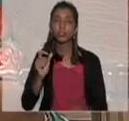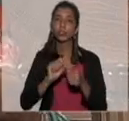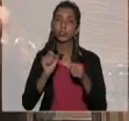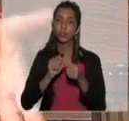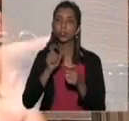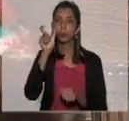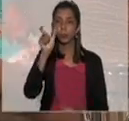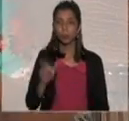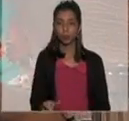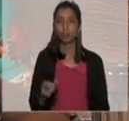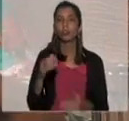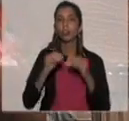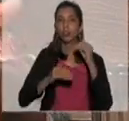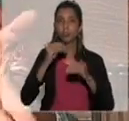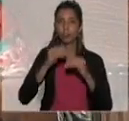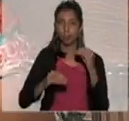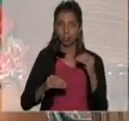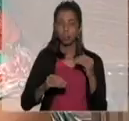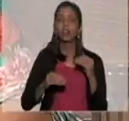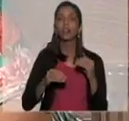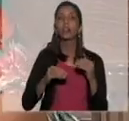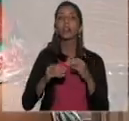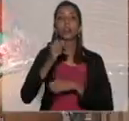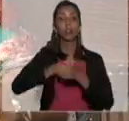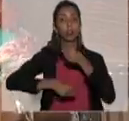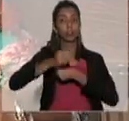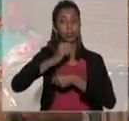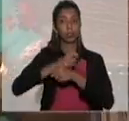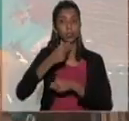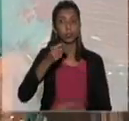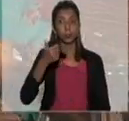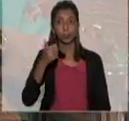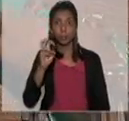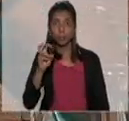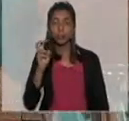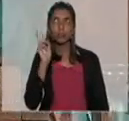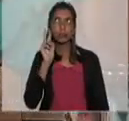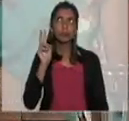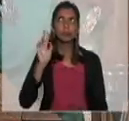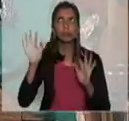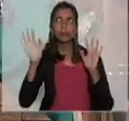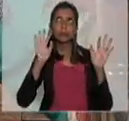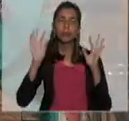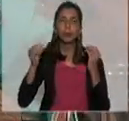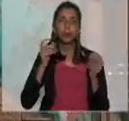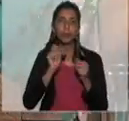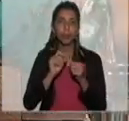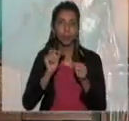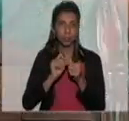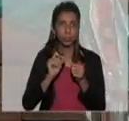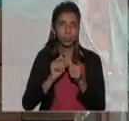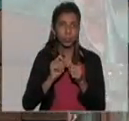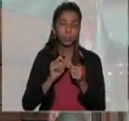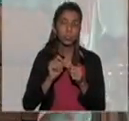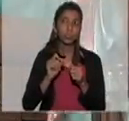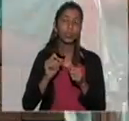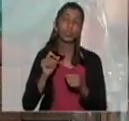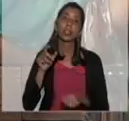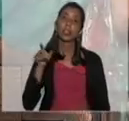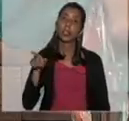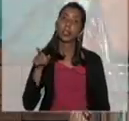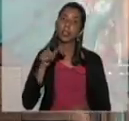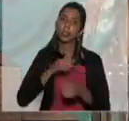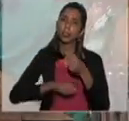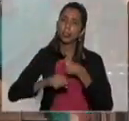fazendo um personagem né que era no Sol Nascente 2015 foi o ano que eu tava vendo o que que eu ia fazer aí a minha firma que existe